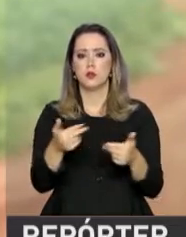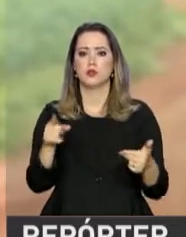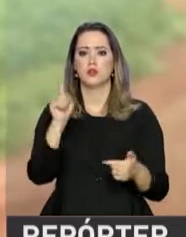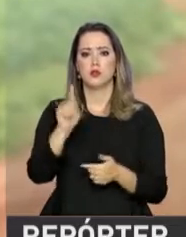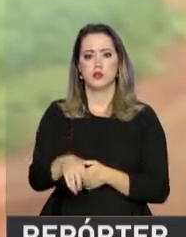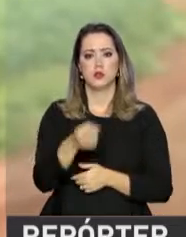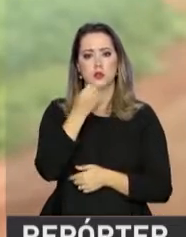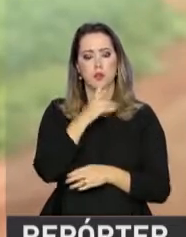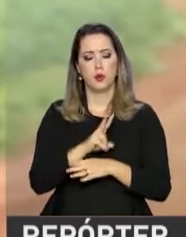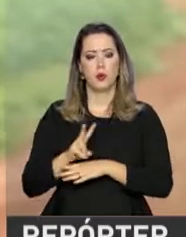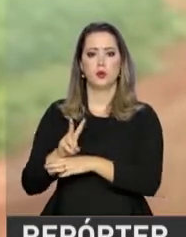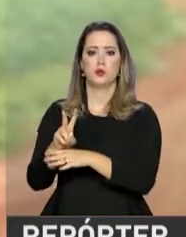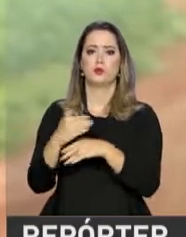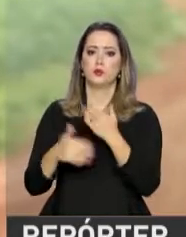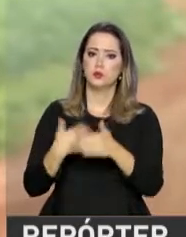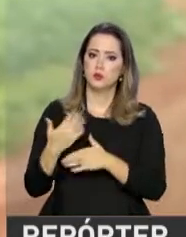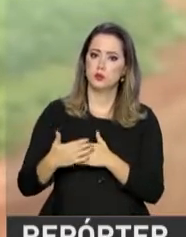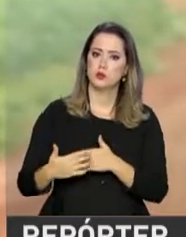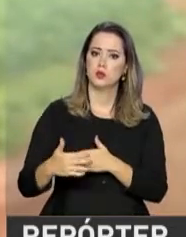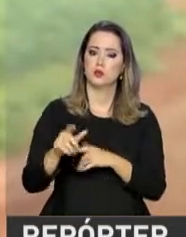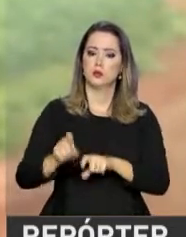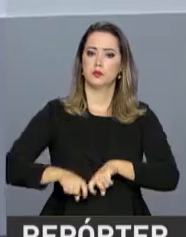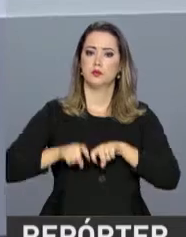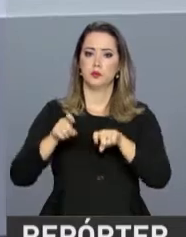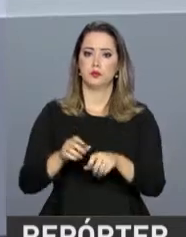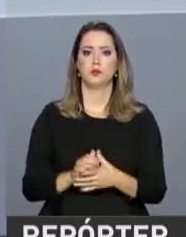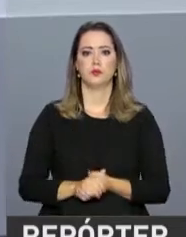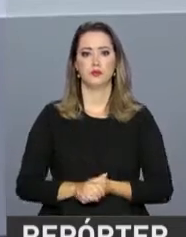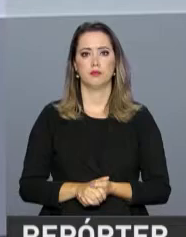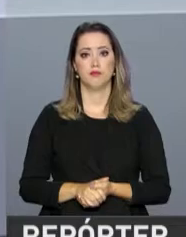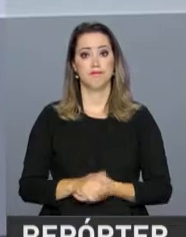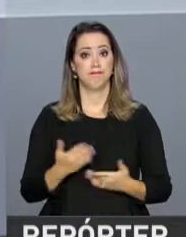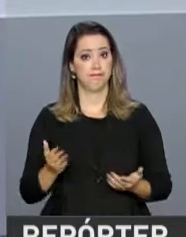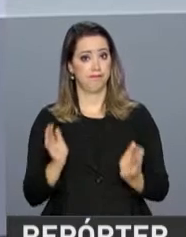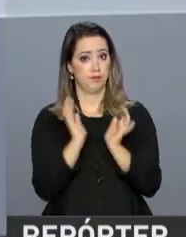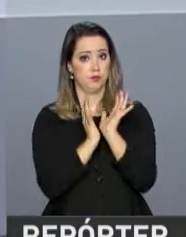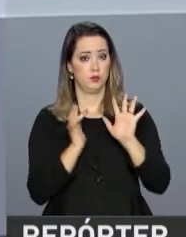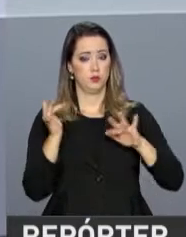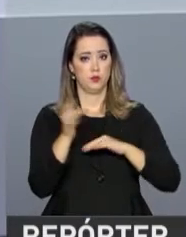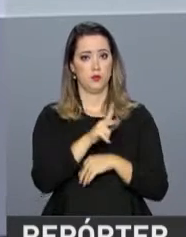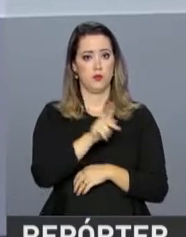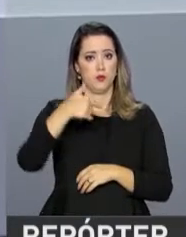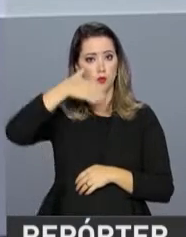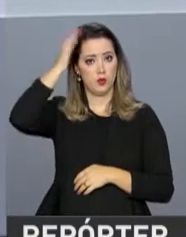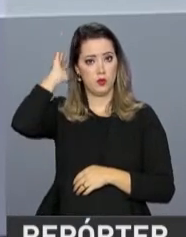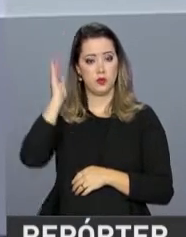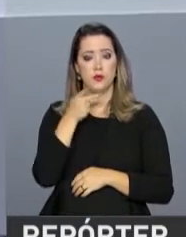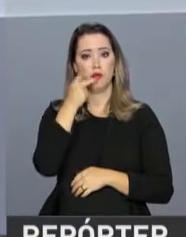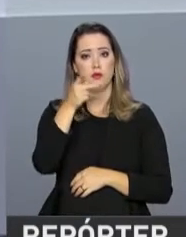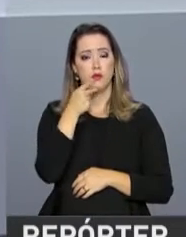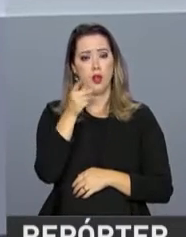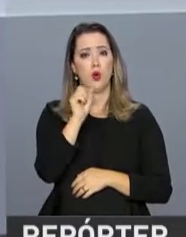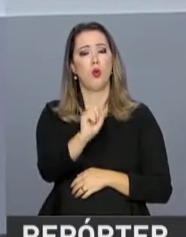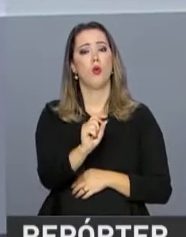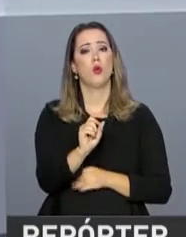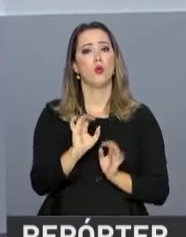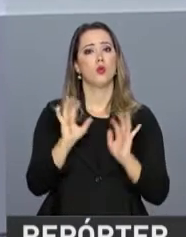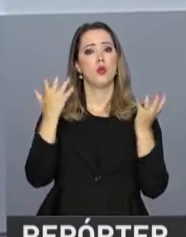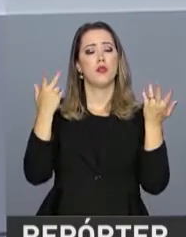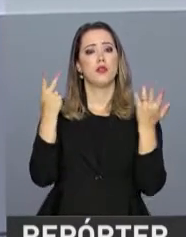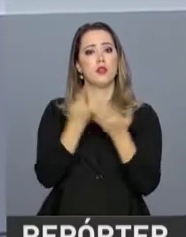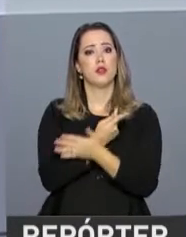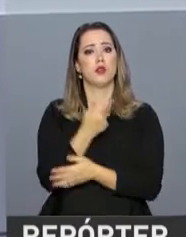é muito que ajuda muito o desenvolvimento do agronegócio e pelas redes sociais o presidente michel temer comentou o evento